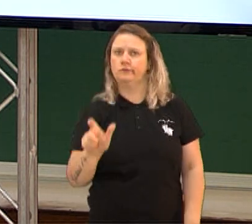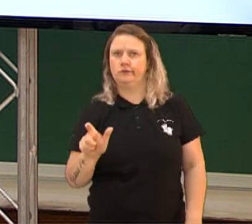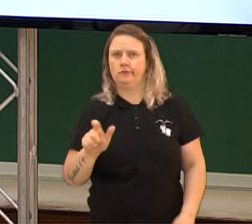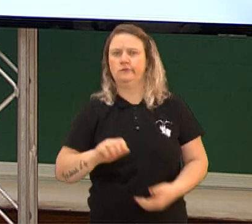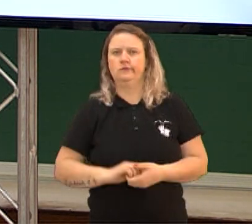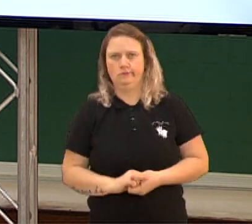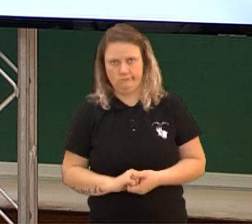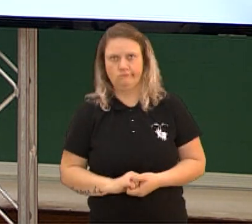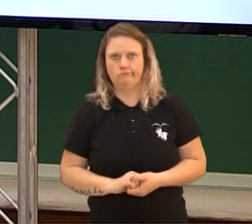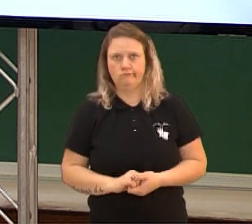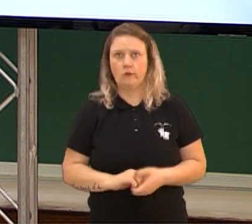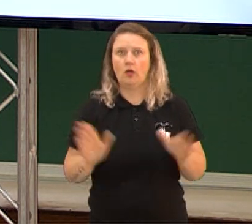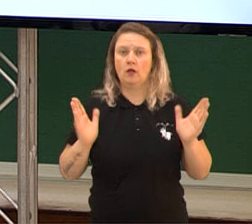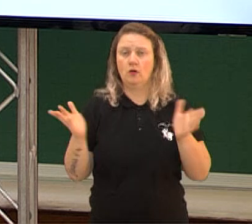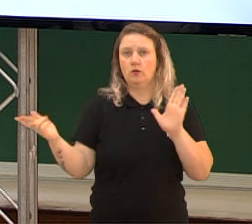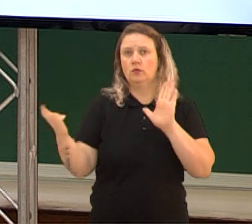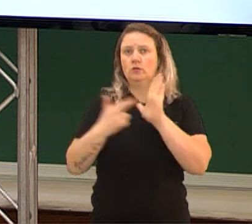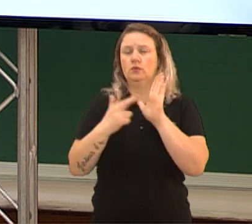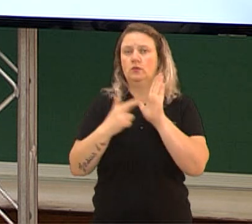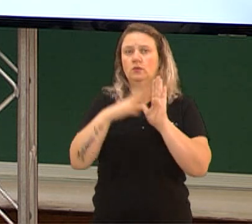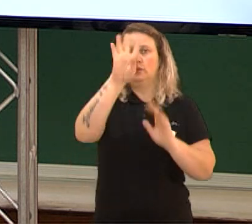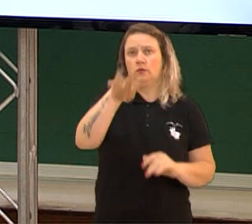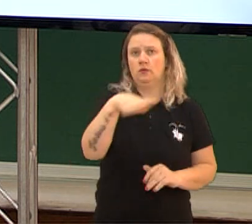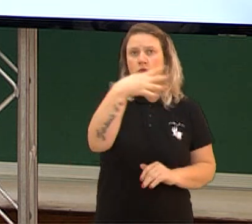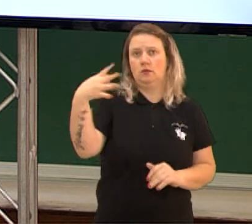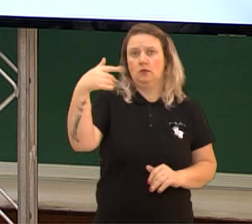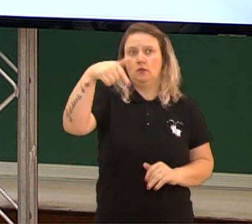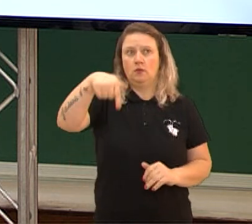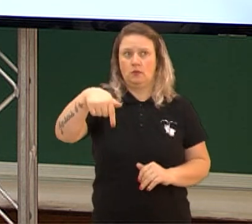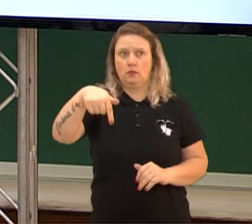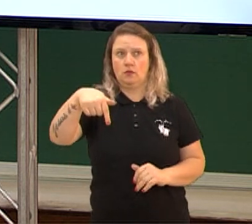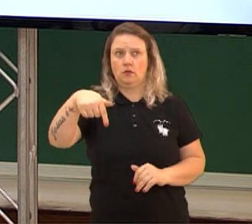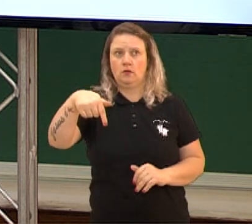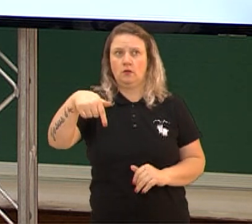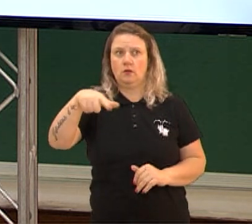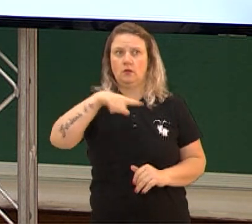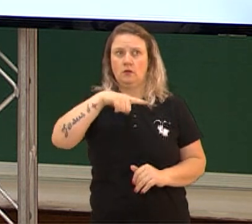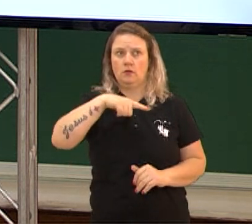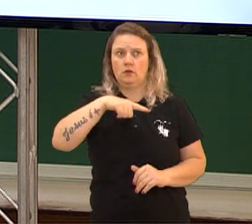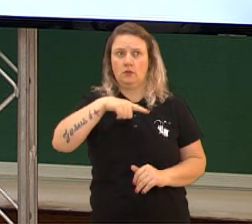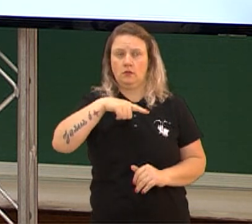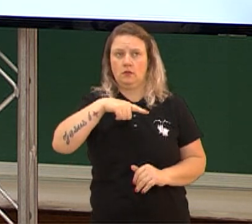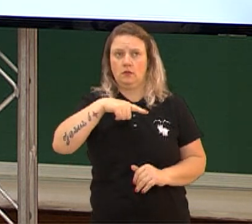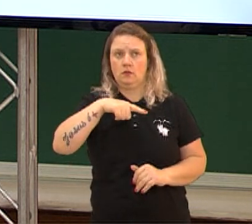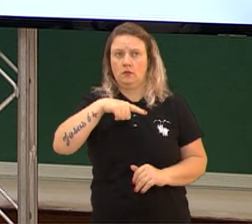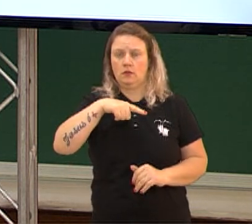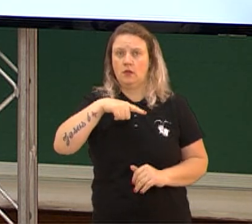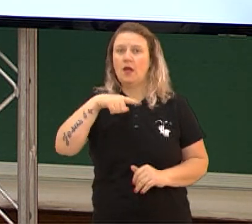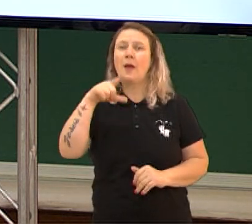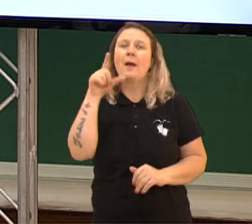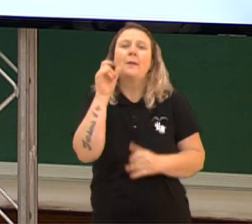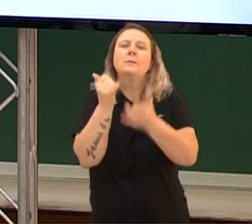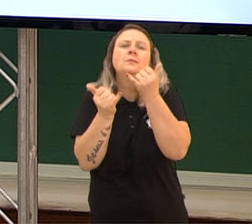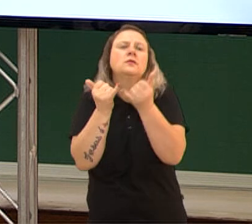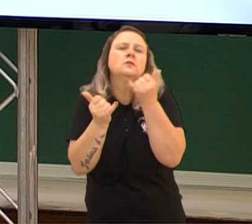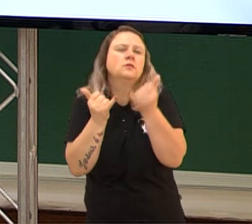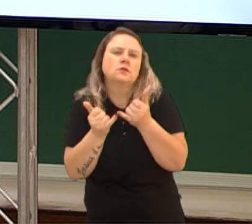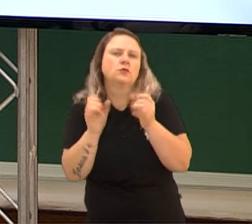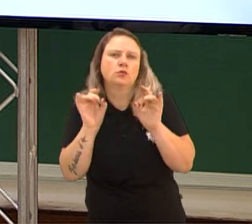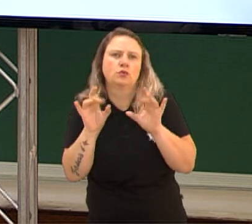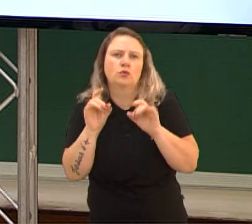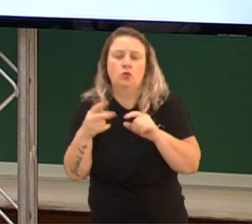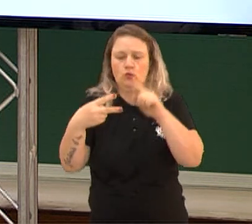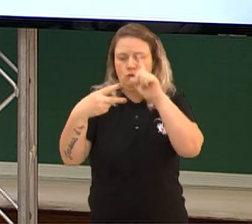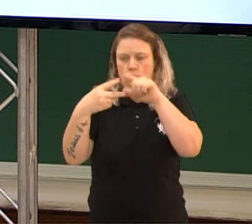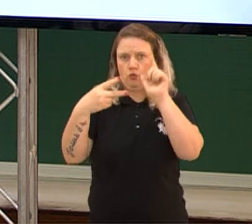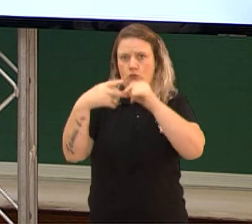Então o resultado dessa matriz, que é a matriz Q, vai ter essa cara. Não estou dizendo que vai ser igual a essa. Vai ter essa cara, ó, duas linhas